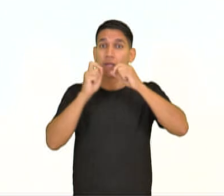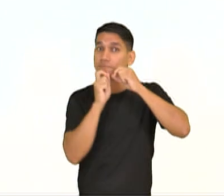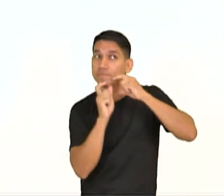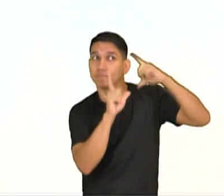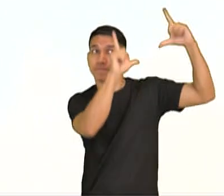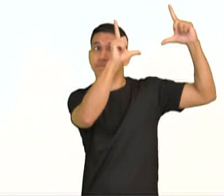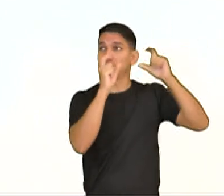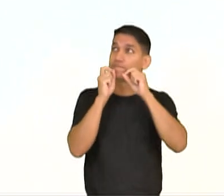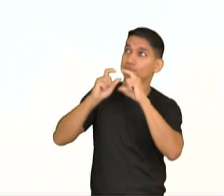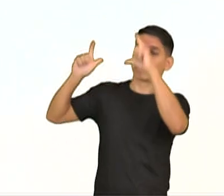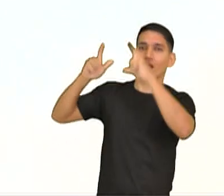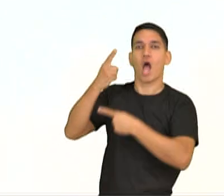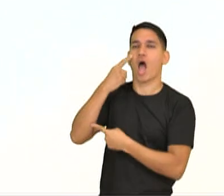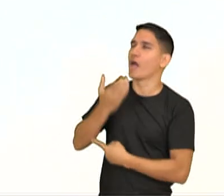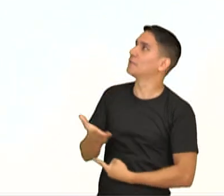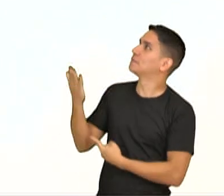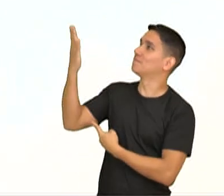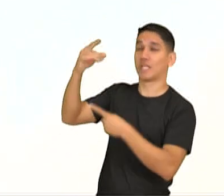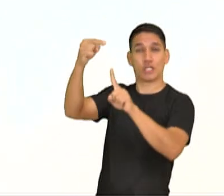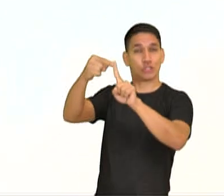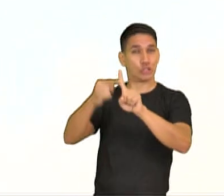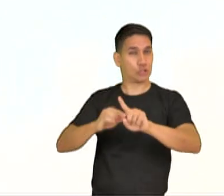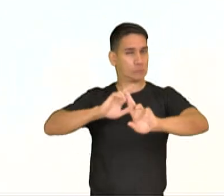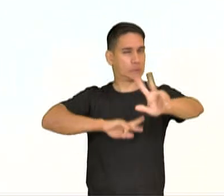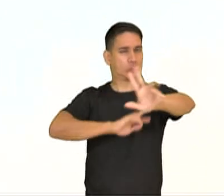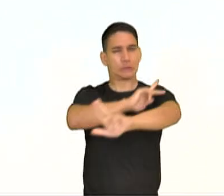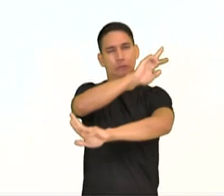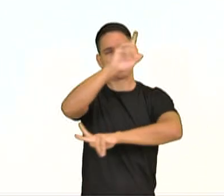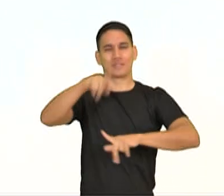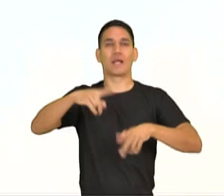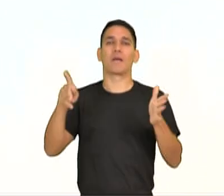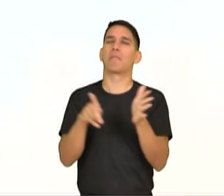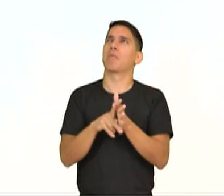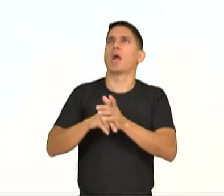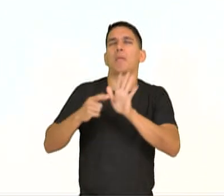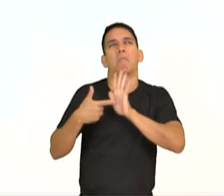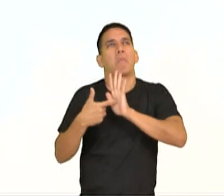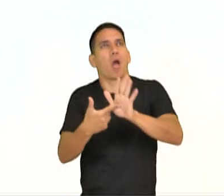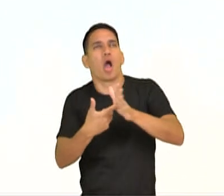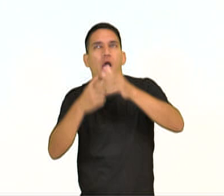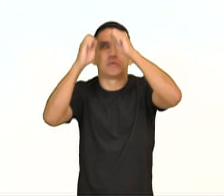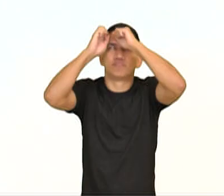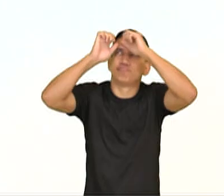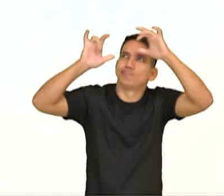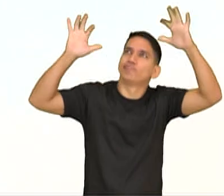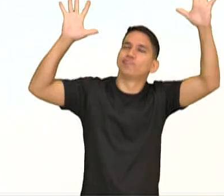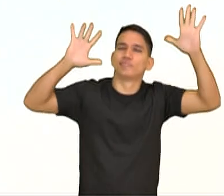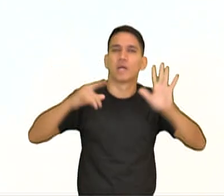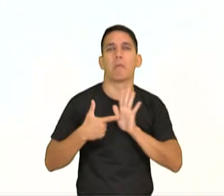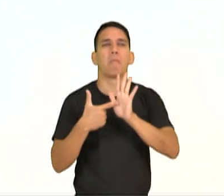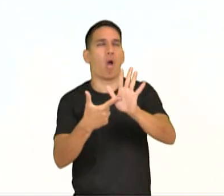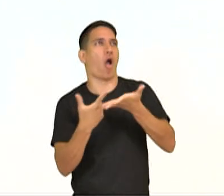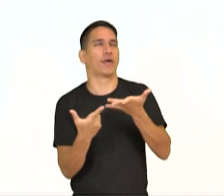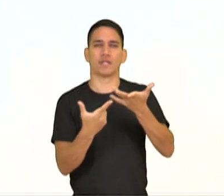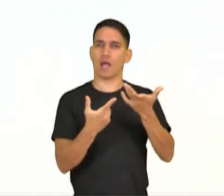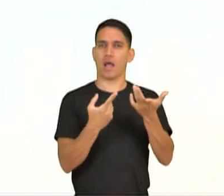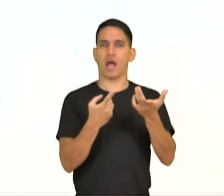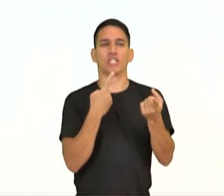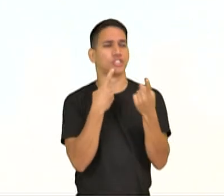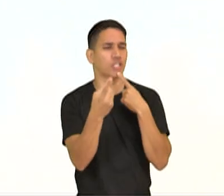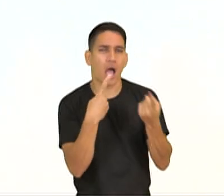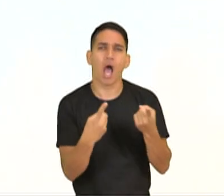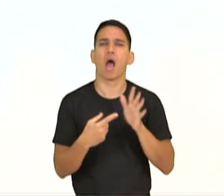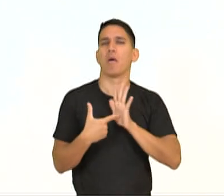balões. Então, observem que nós temos balões de pensamento, balões que expressam explosão, balões que expressam o diálogo